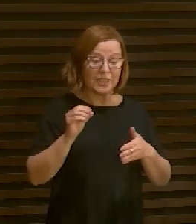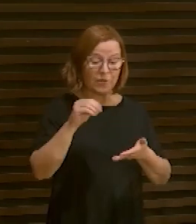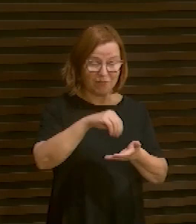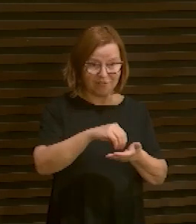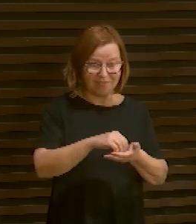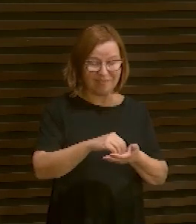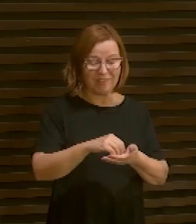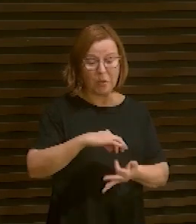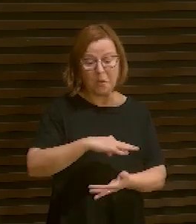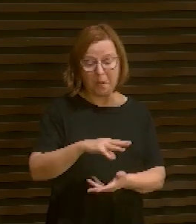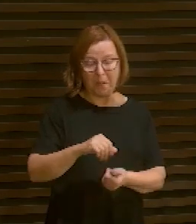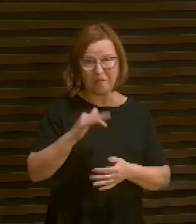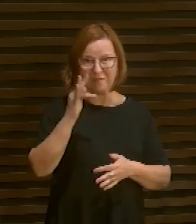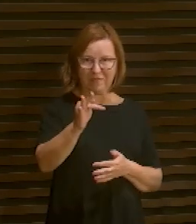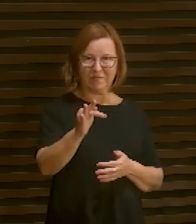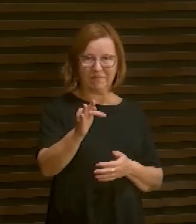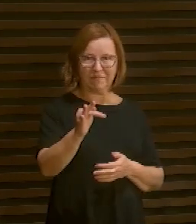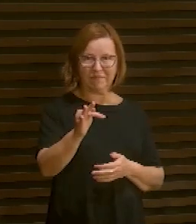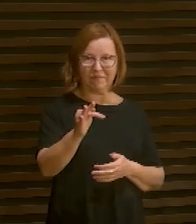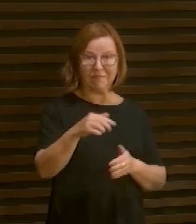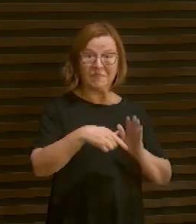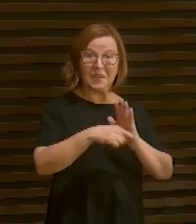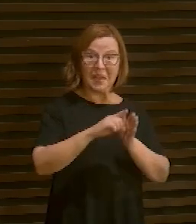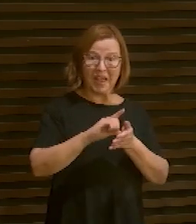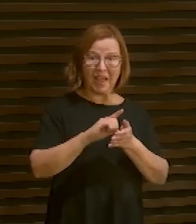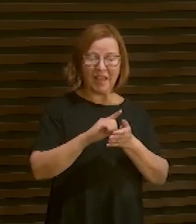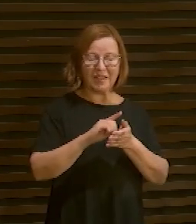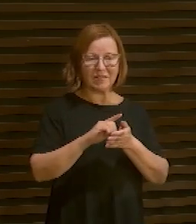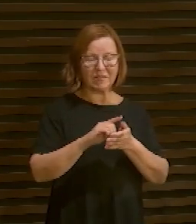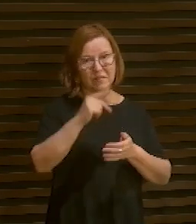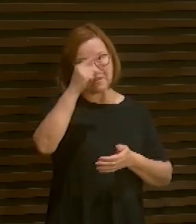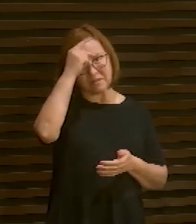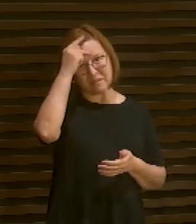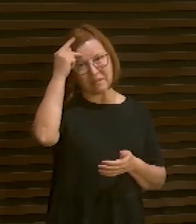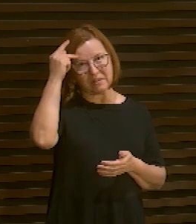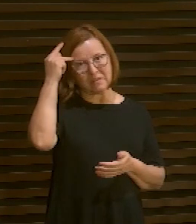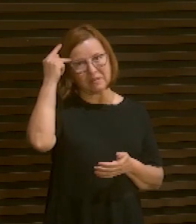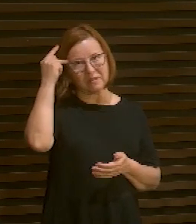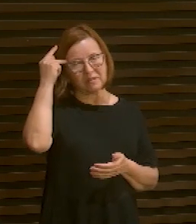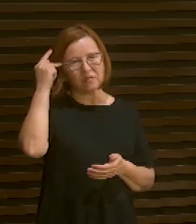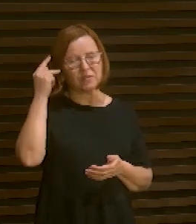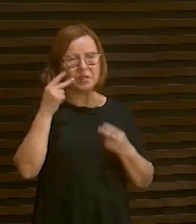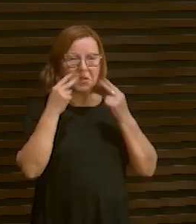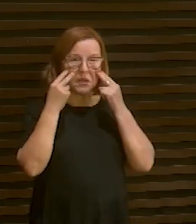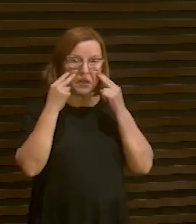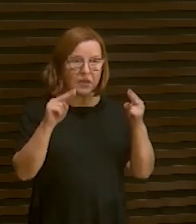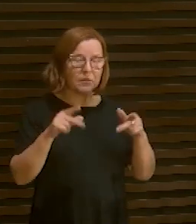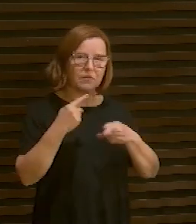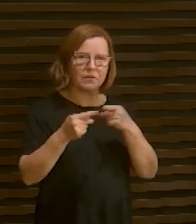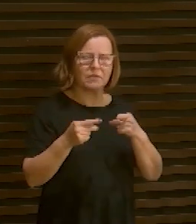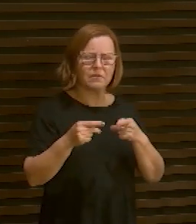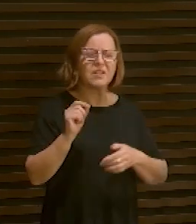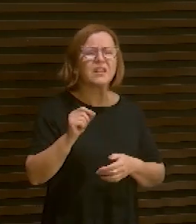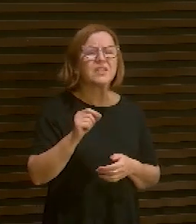sobre o qual estamos falando. Antes, alguém em certo lugar deu pleno testemunho, dizendo: que é o